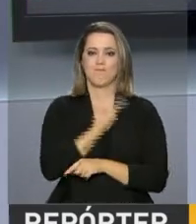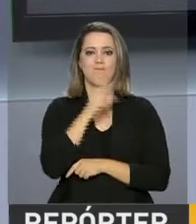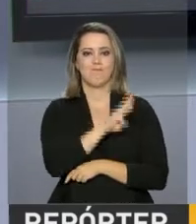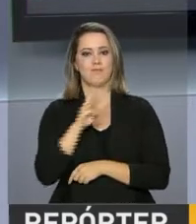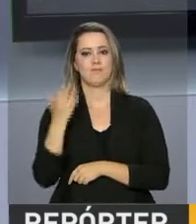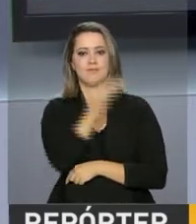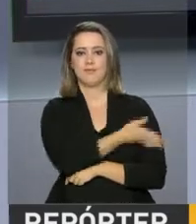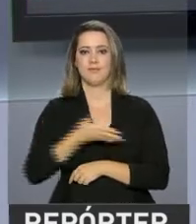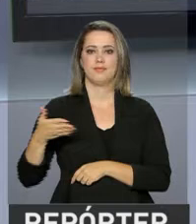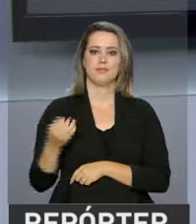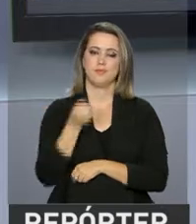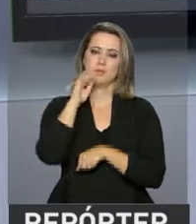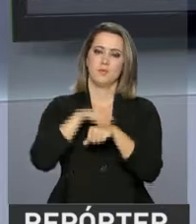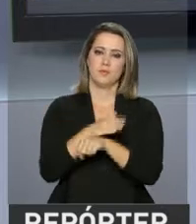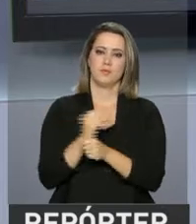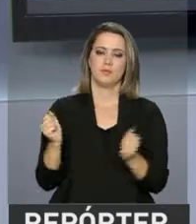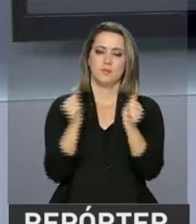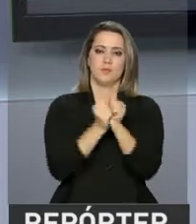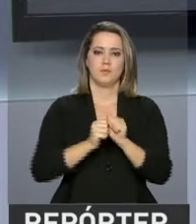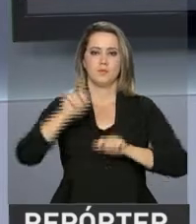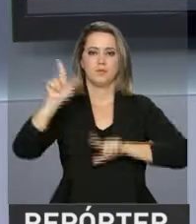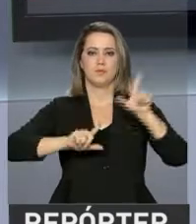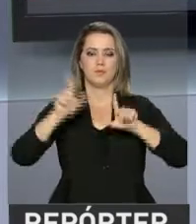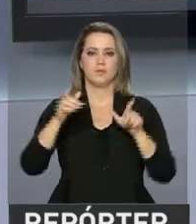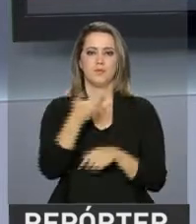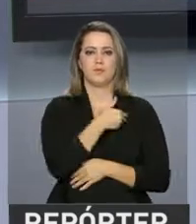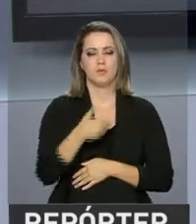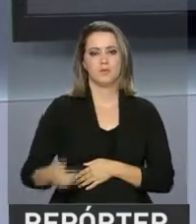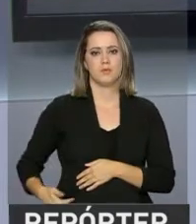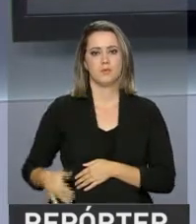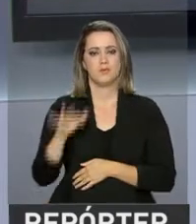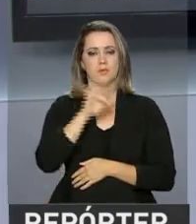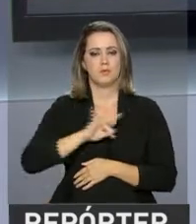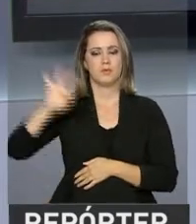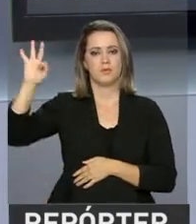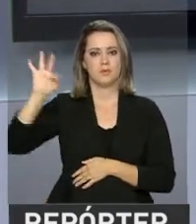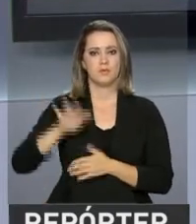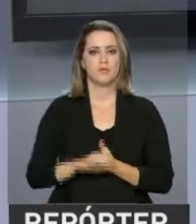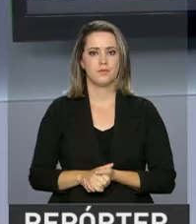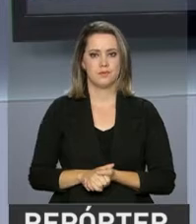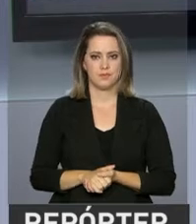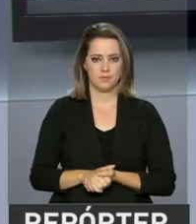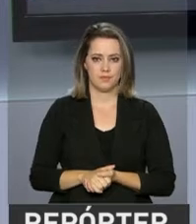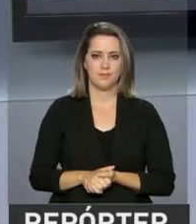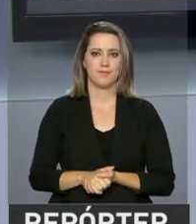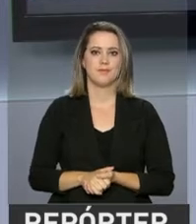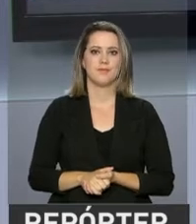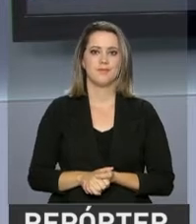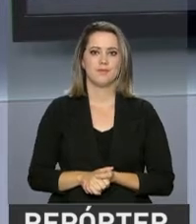nossa página na internet boa noite pra você um excelente feriado e continue com a gente aqui na nbr a tv do governo